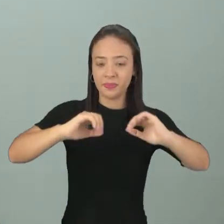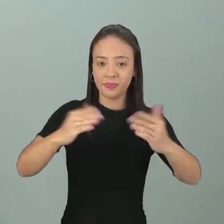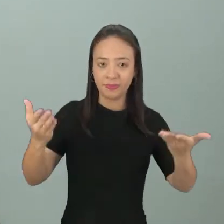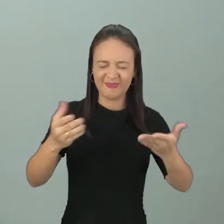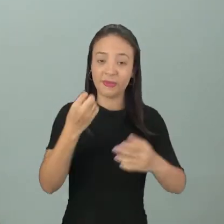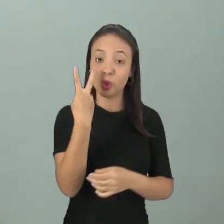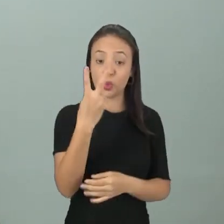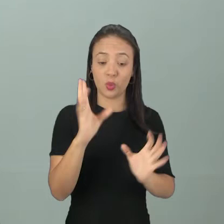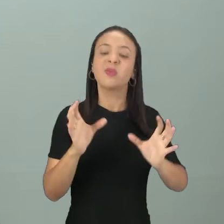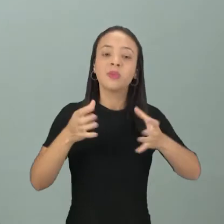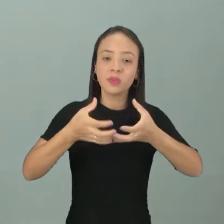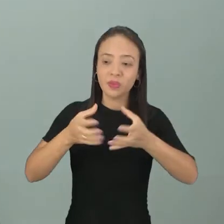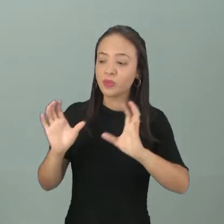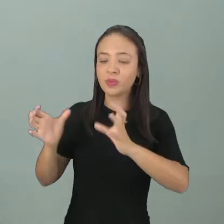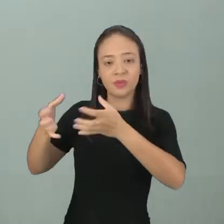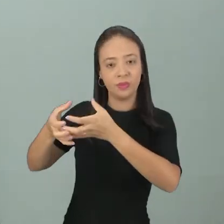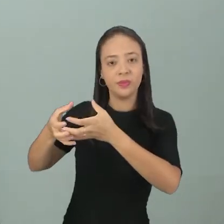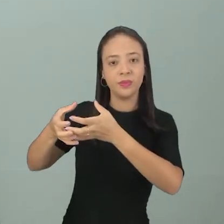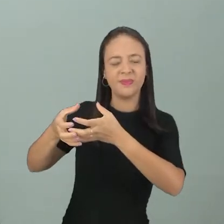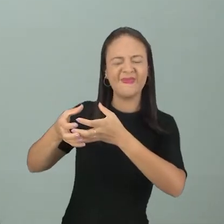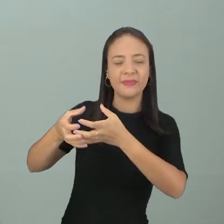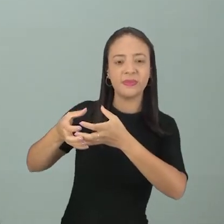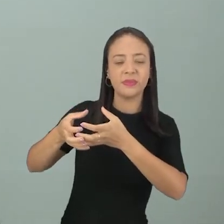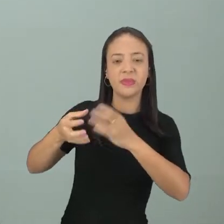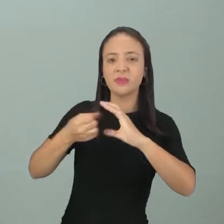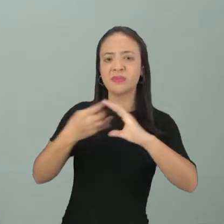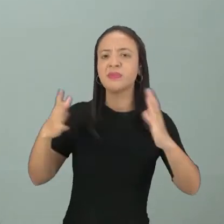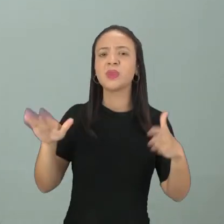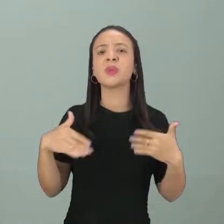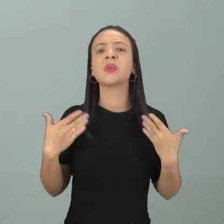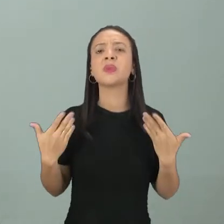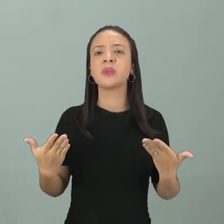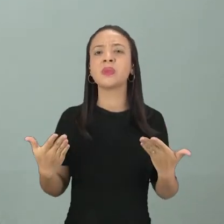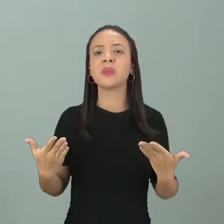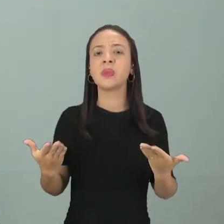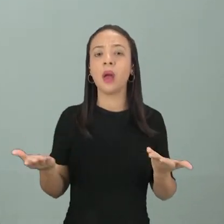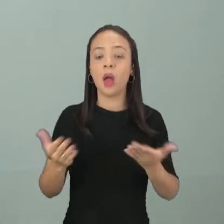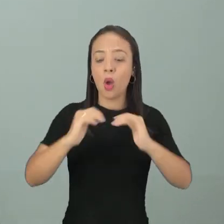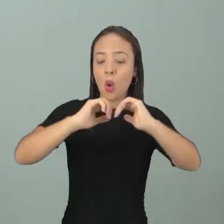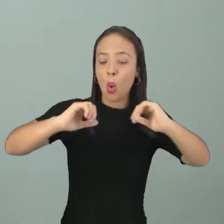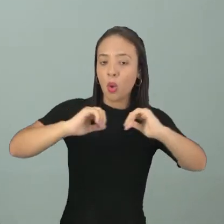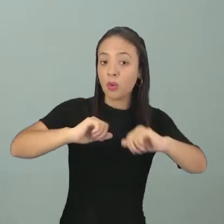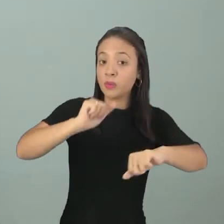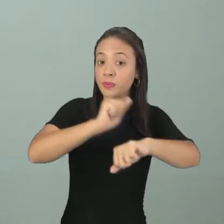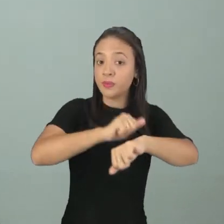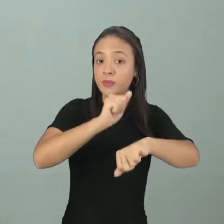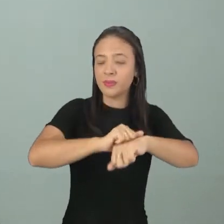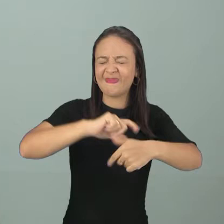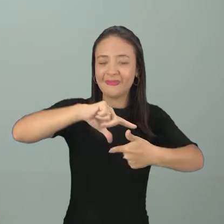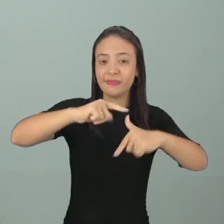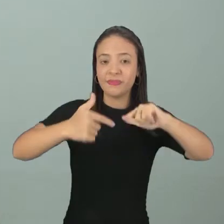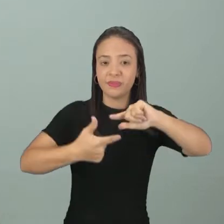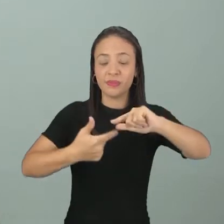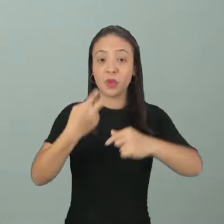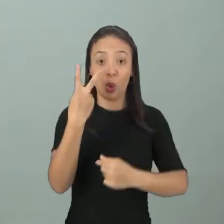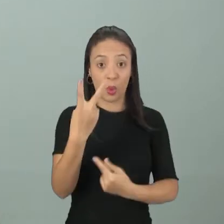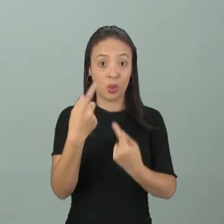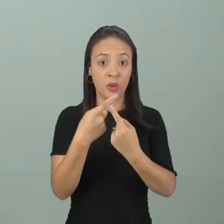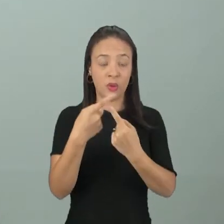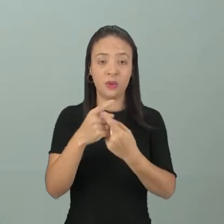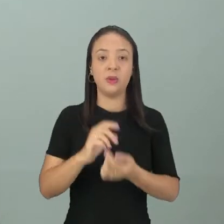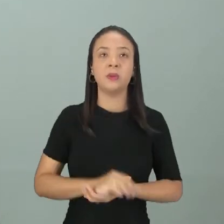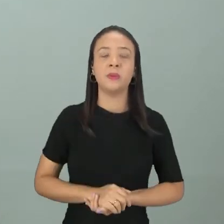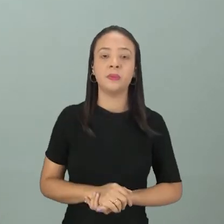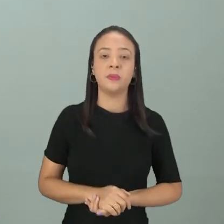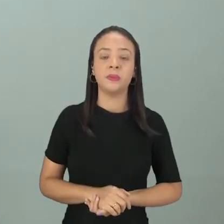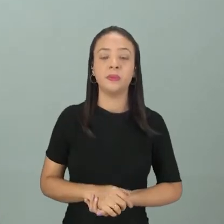2 grupos. Mas qual será o critério dessa divisão? Vamos dividir esses sólidos geométricos de 2 formas. Vamos